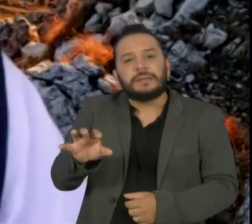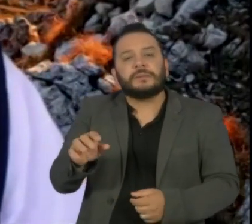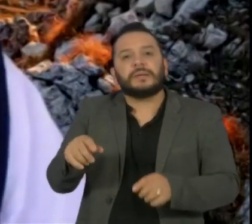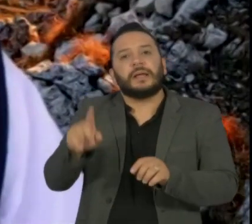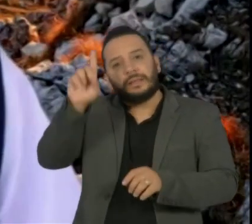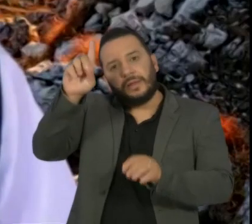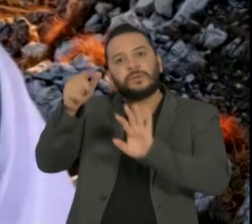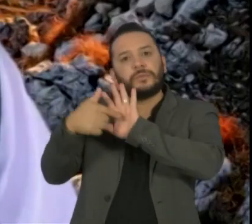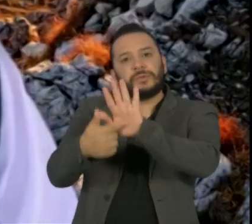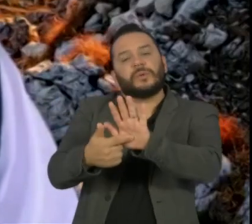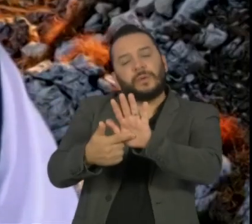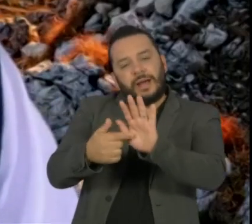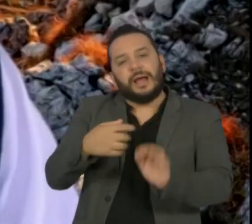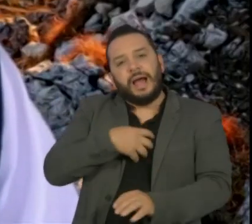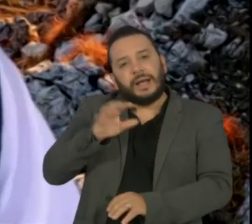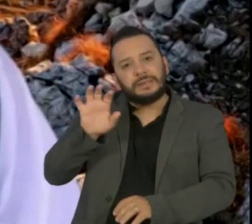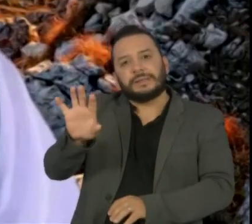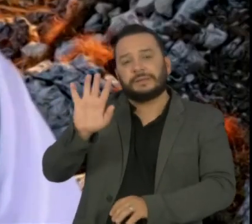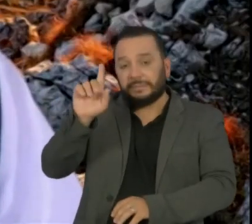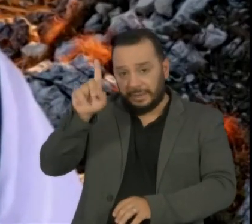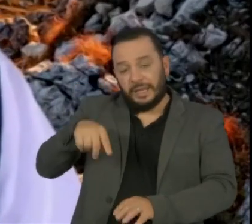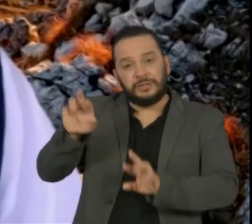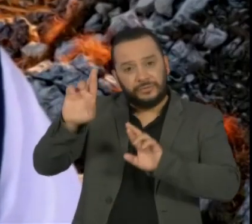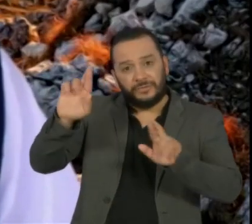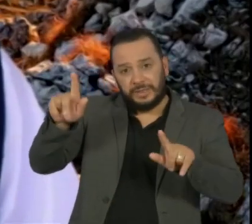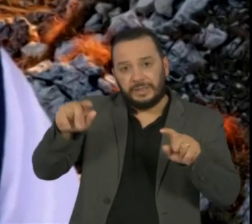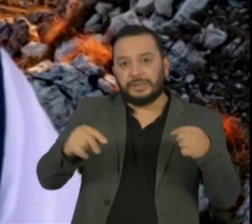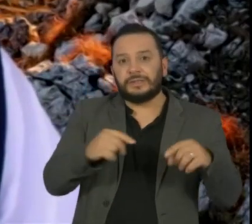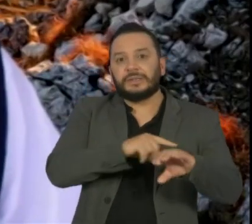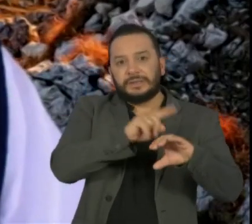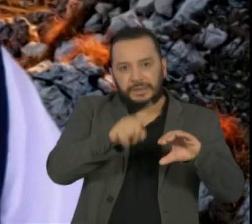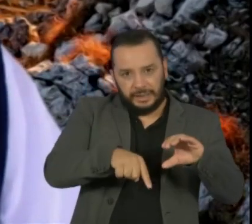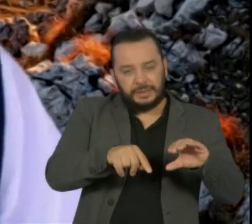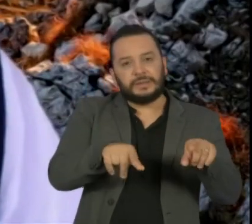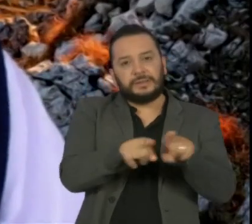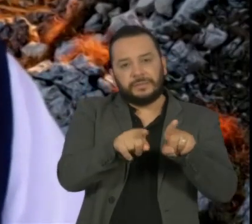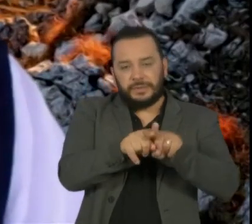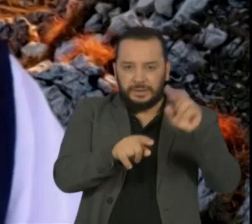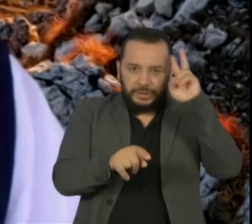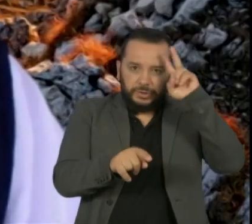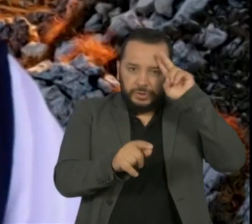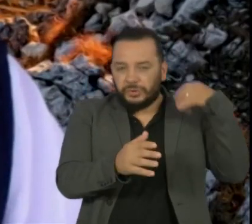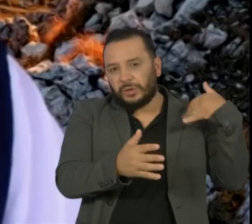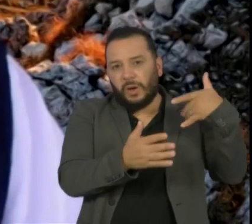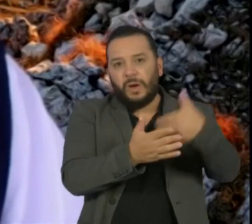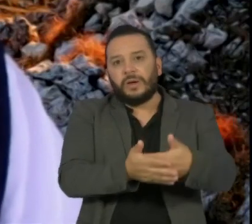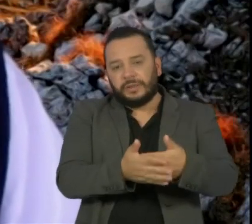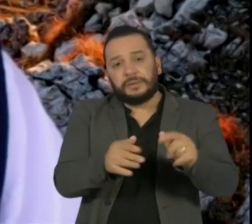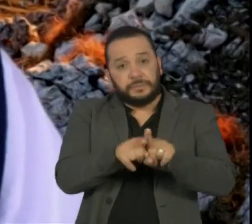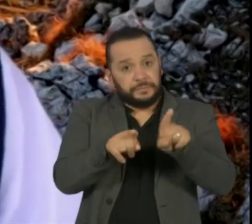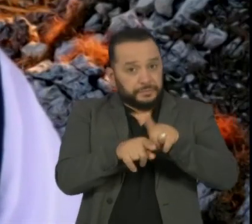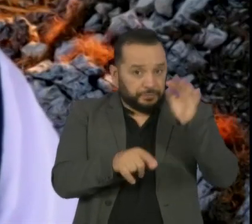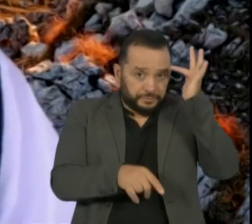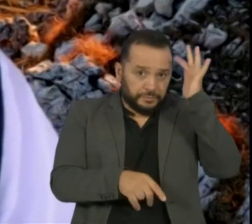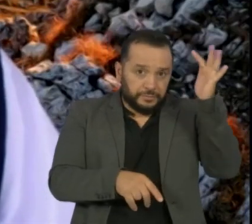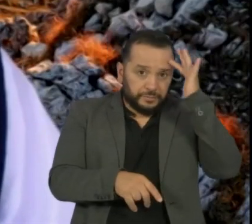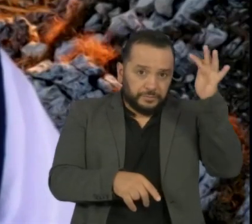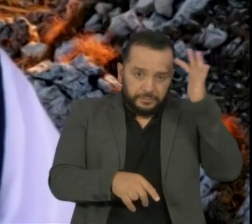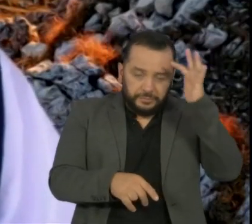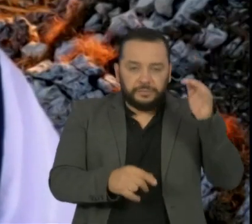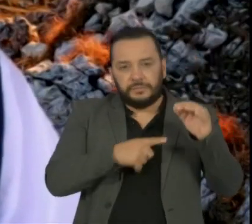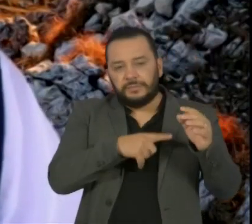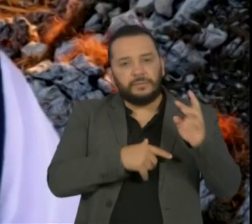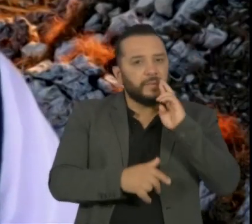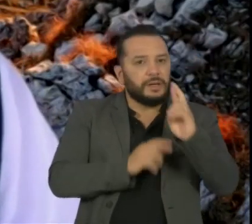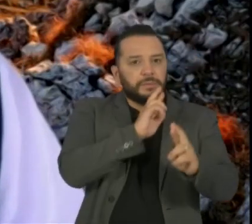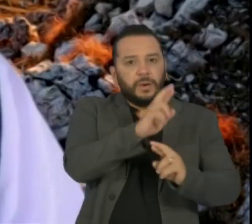não é ruim, mas é um campo distinto do que busca a ciência histórica, do que busca, por exemplo, a filosofia. Então, eu preciso